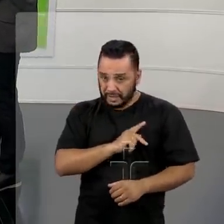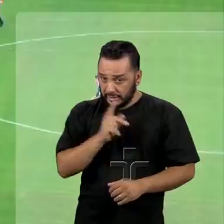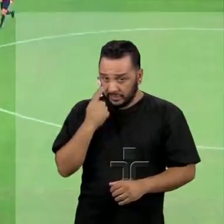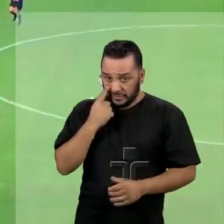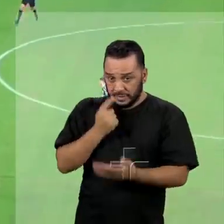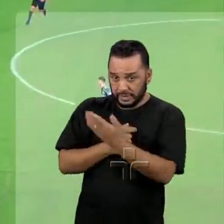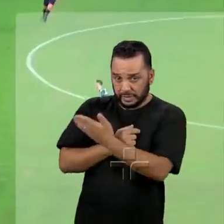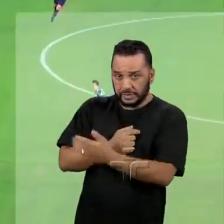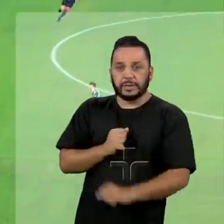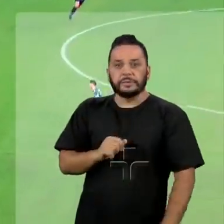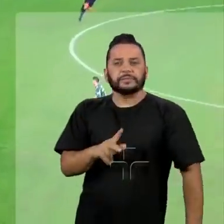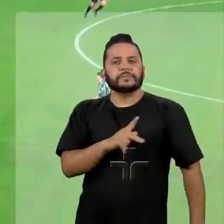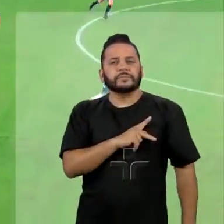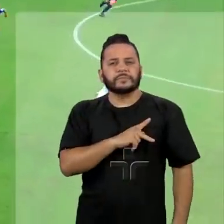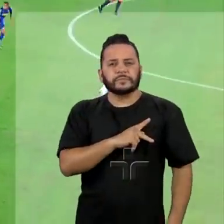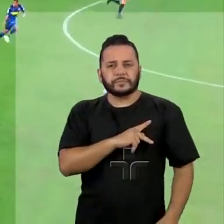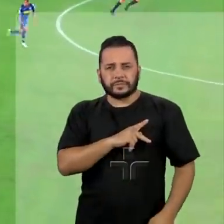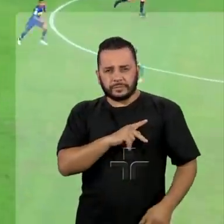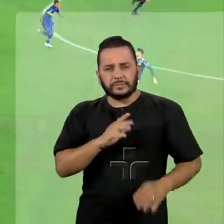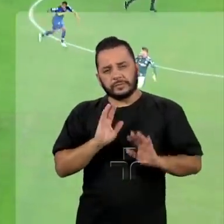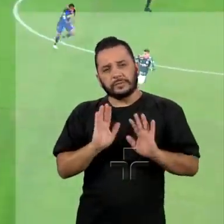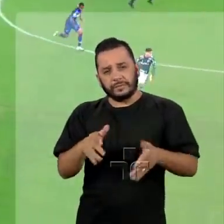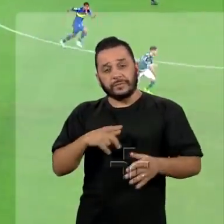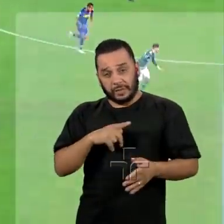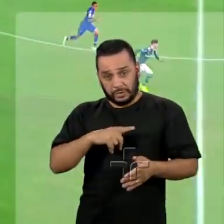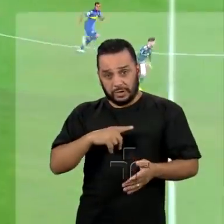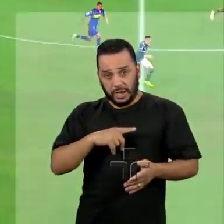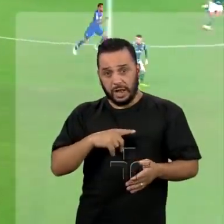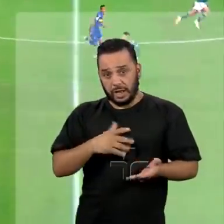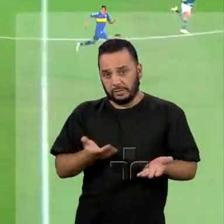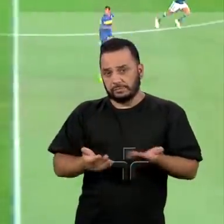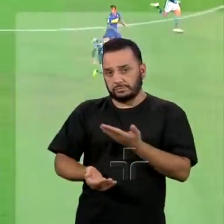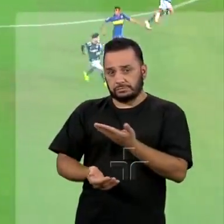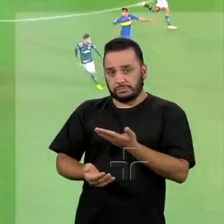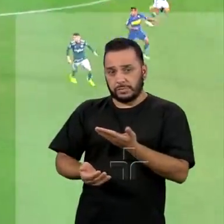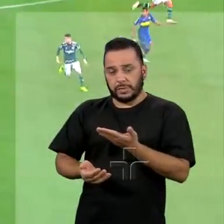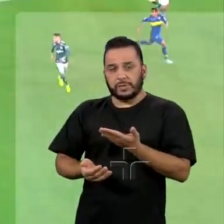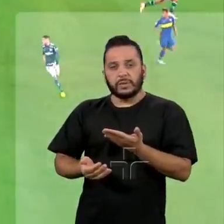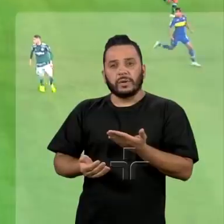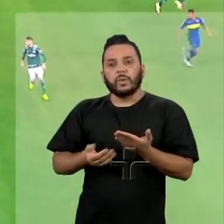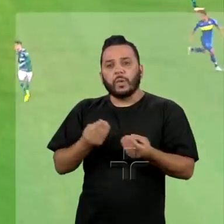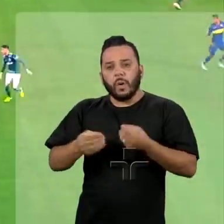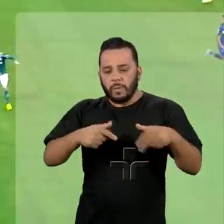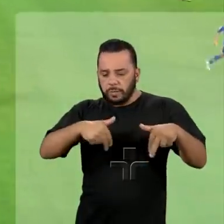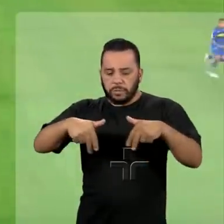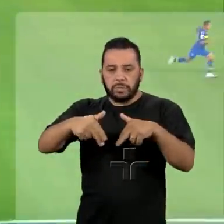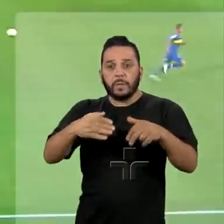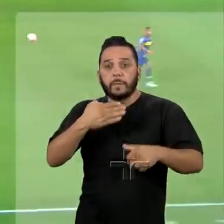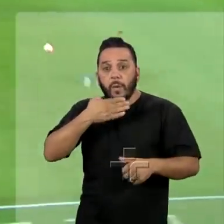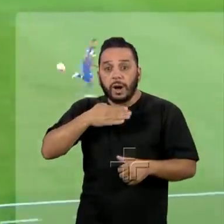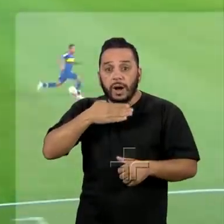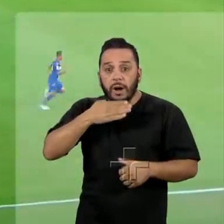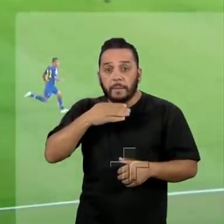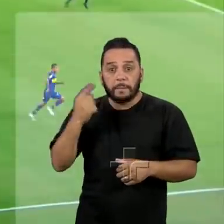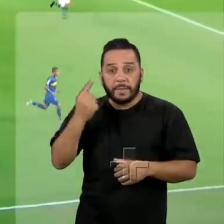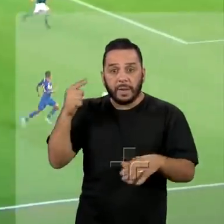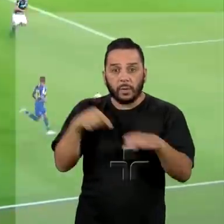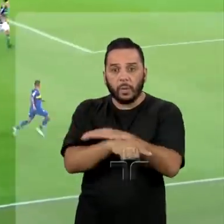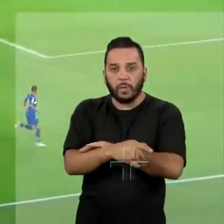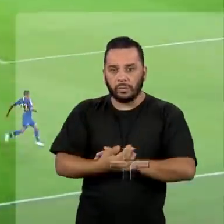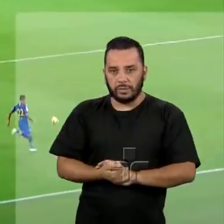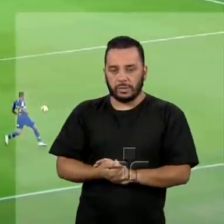ver aqui, que por enquanto não se movimentou, mas agora está em movimento, a jogada que vai levar o Boca Juniors ao primeiro gol, né? Antes